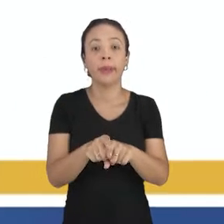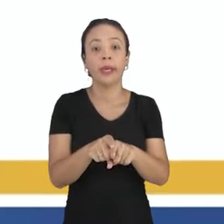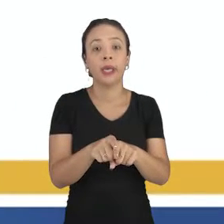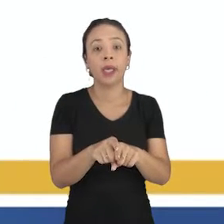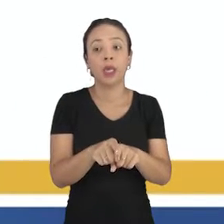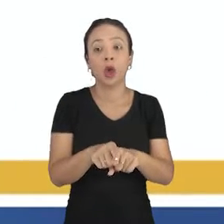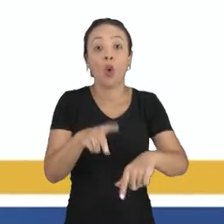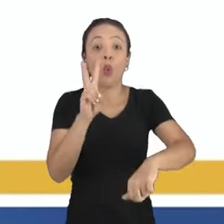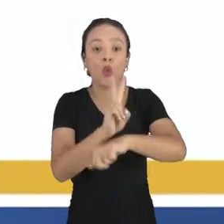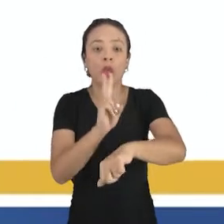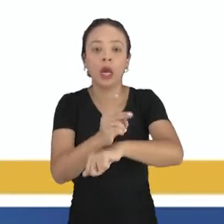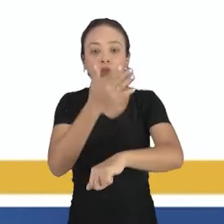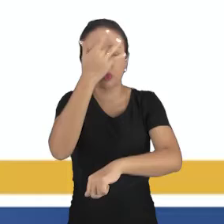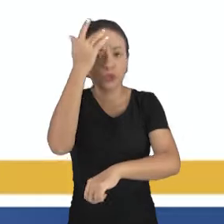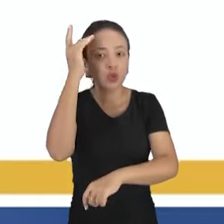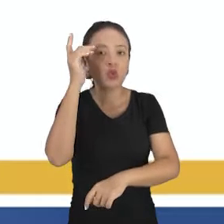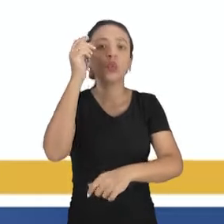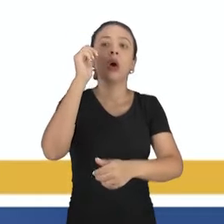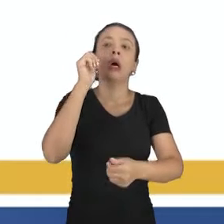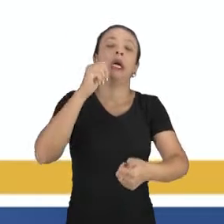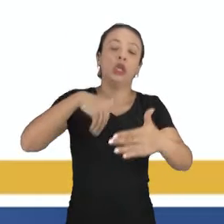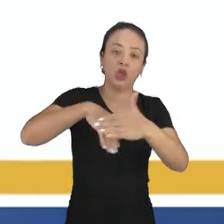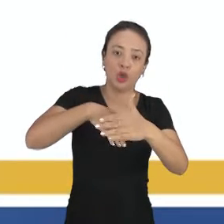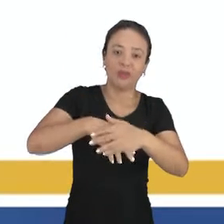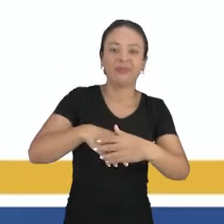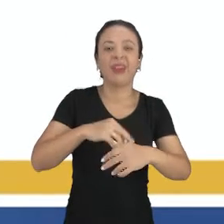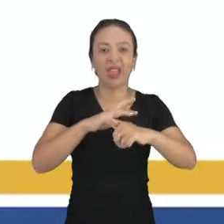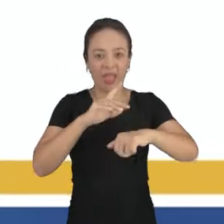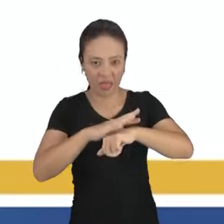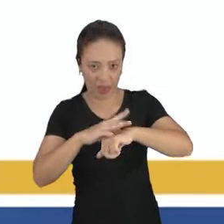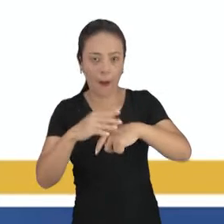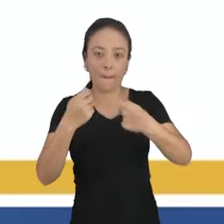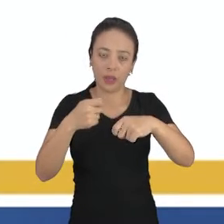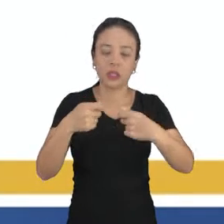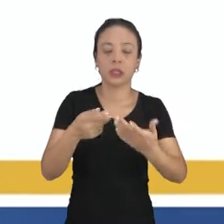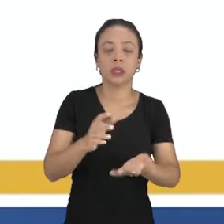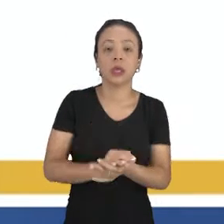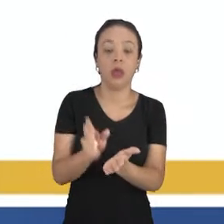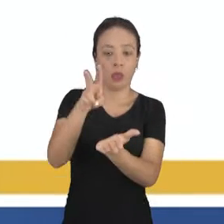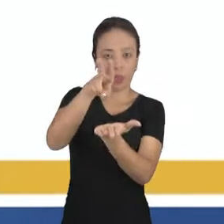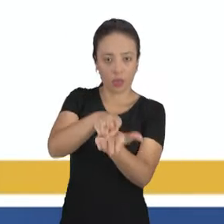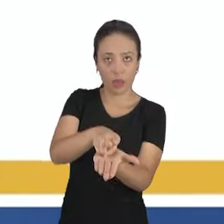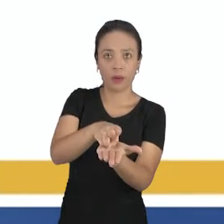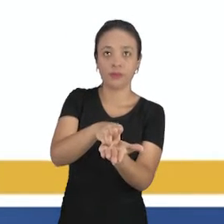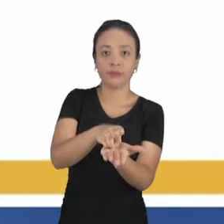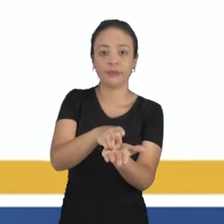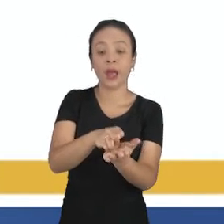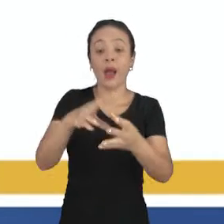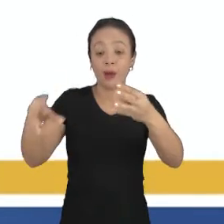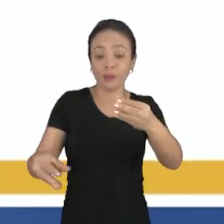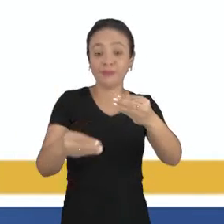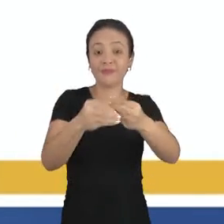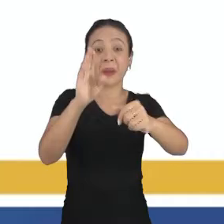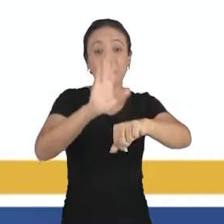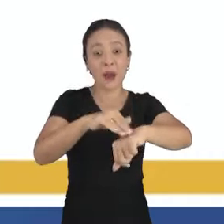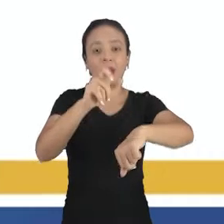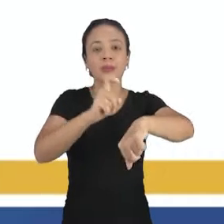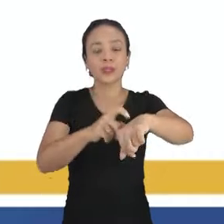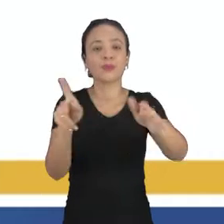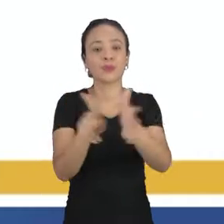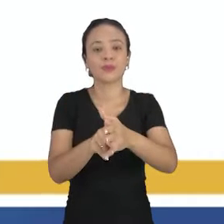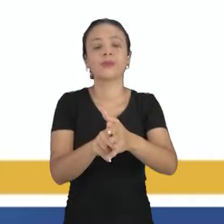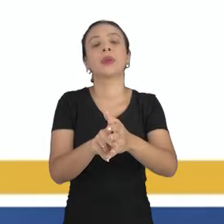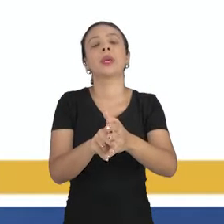jogadores que necessitam de marca como ocorre a crescimento ao tempo do jogo tá